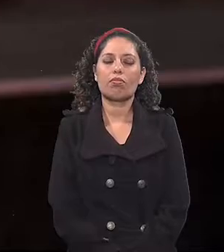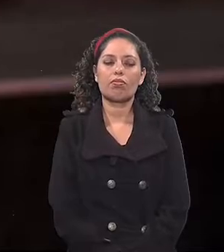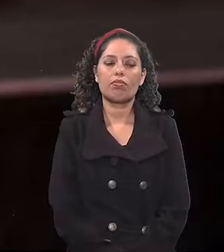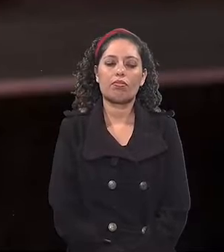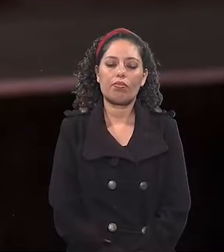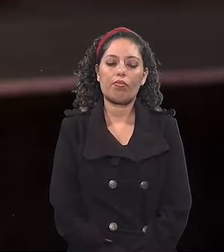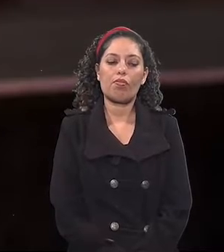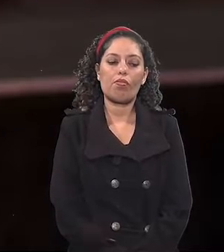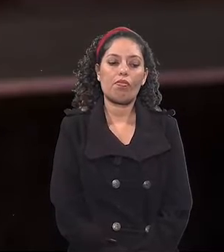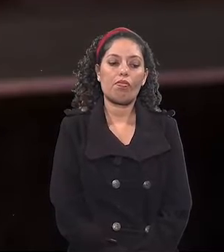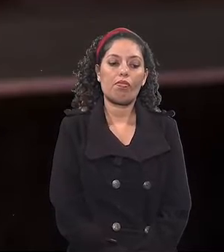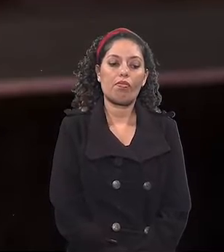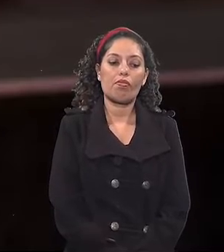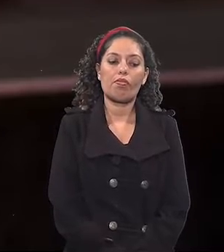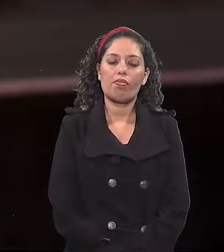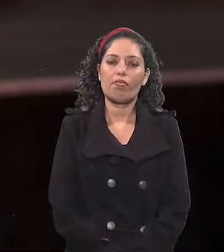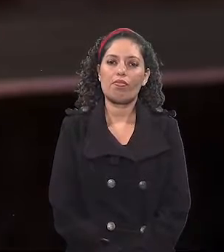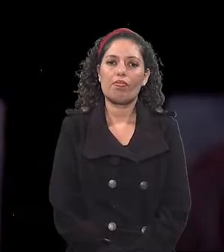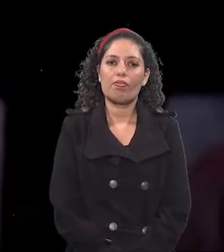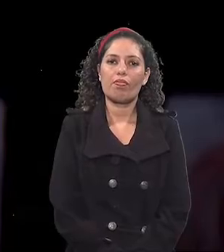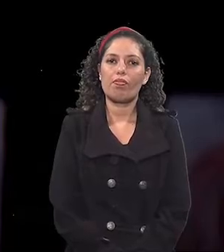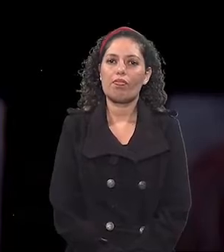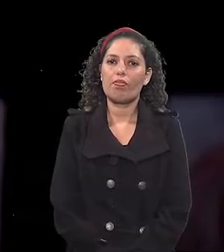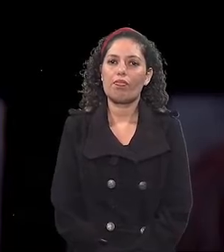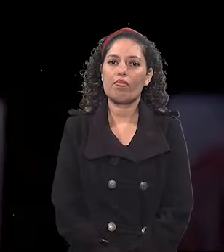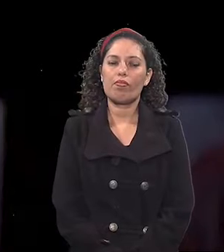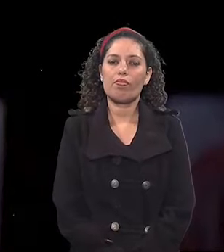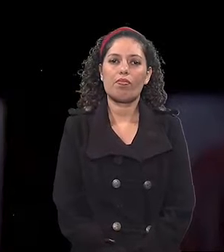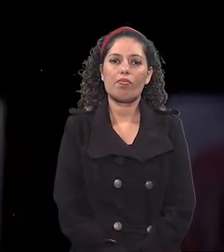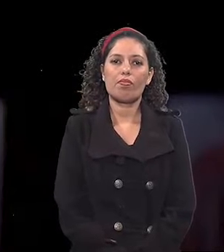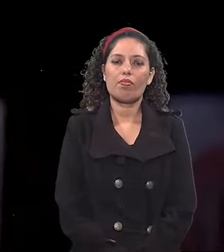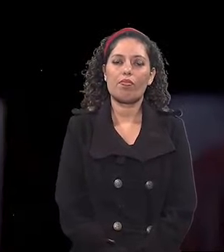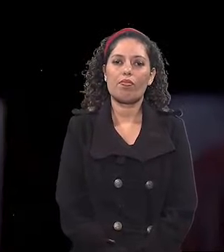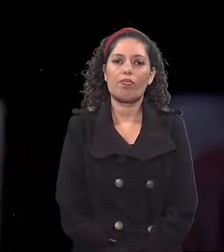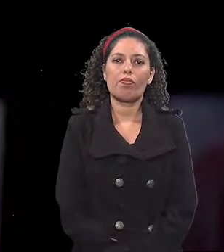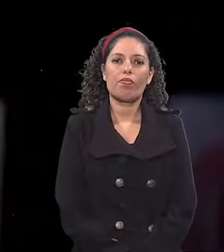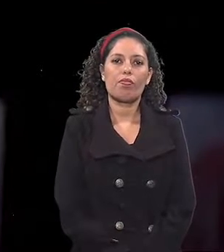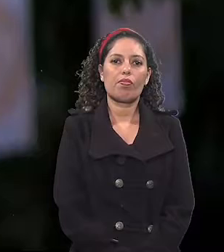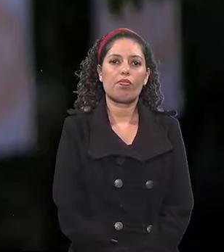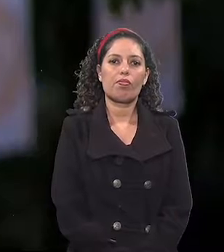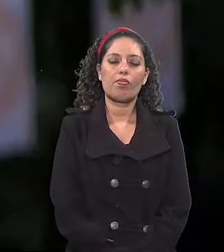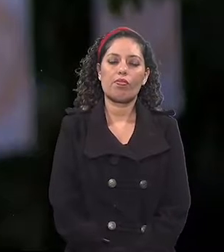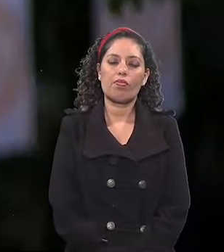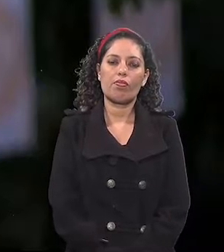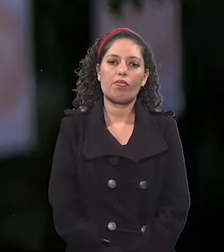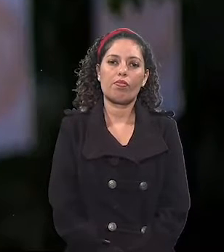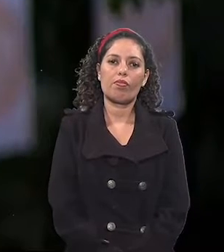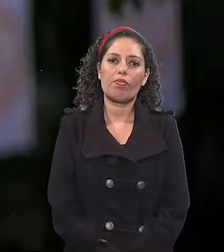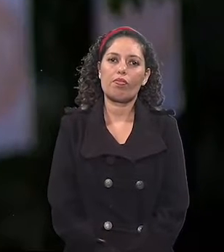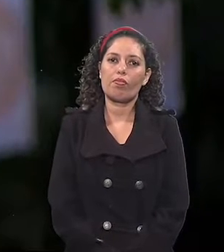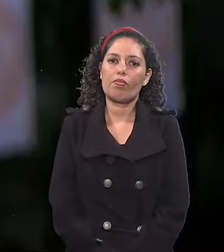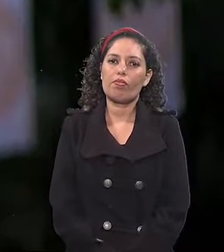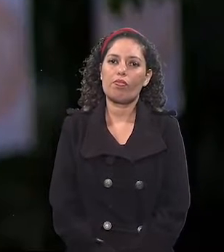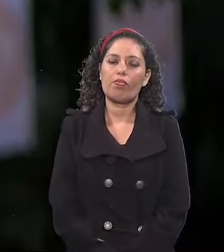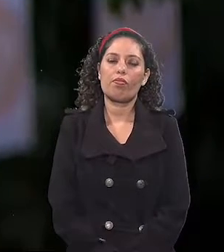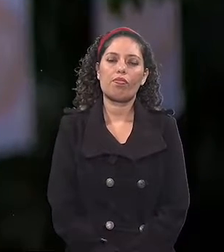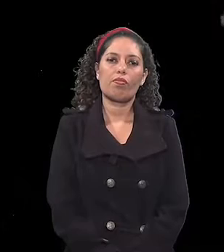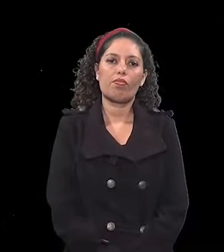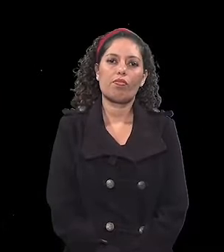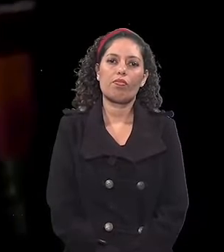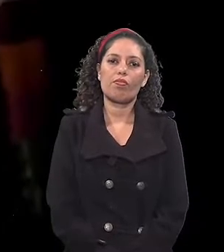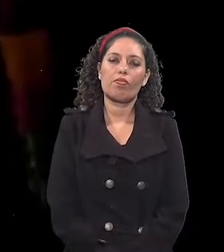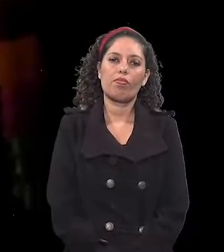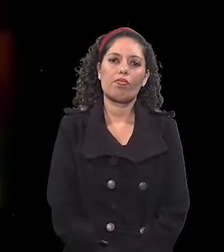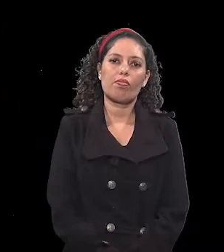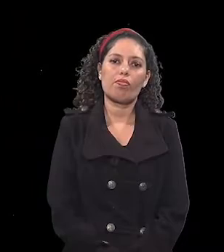juntar, partimos pro caô, não há quem possa segurar. O problema não é meu nem seu, é nosso, não sabia.